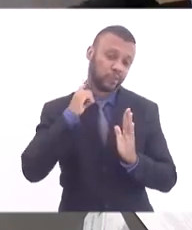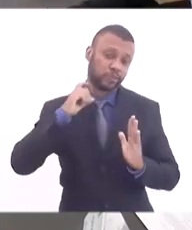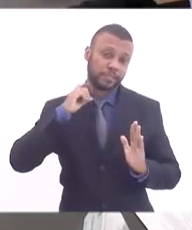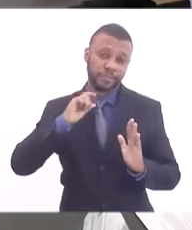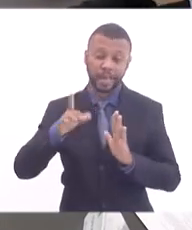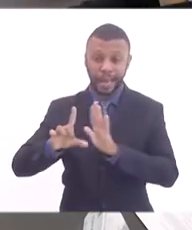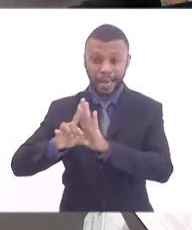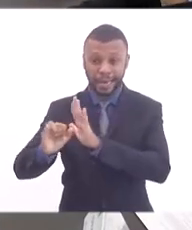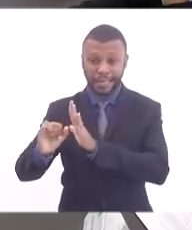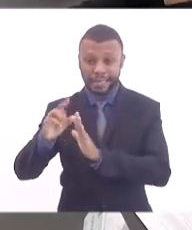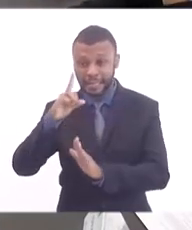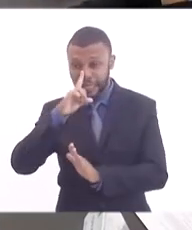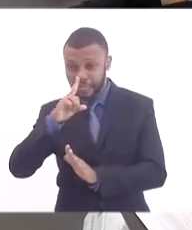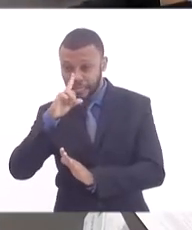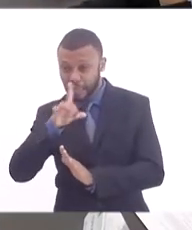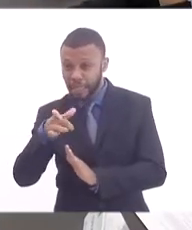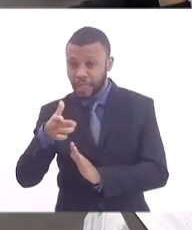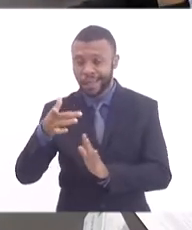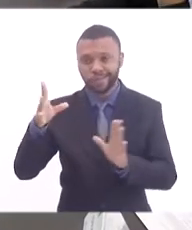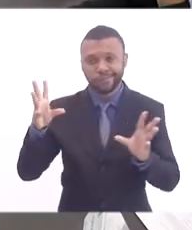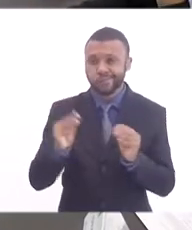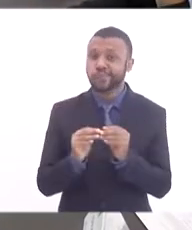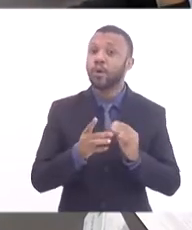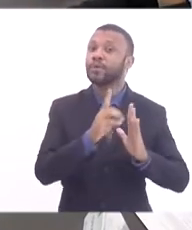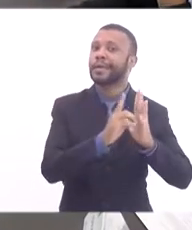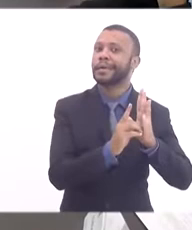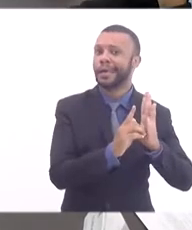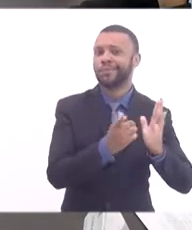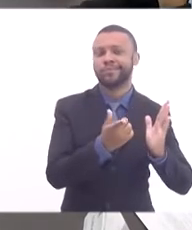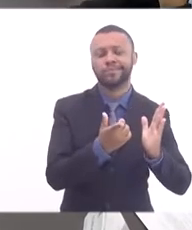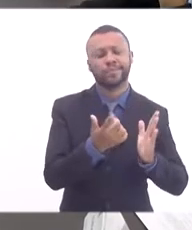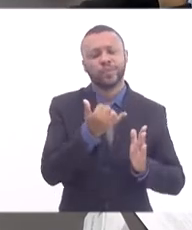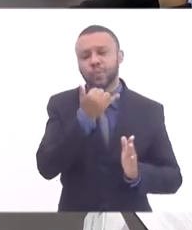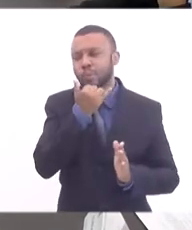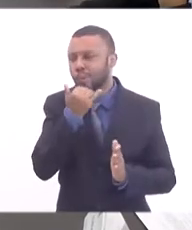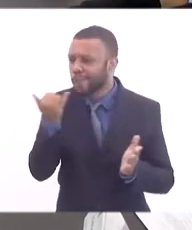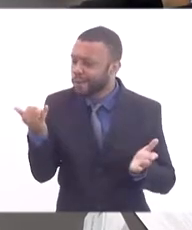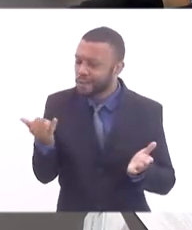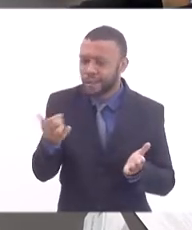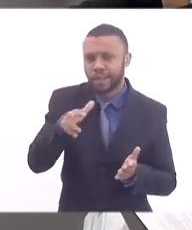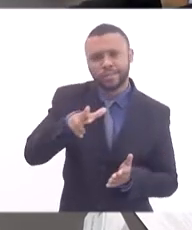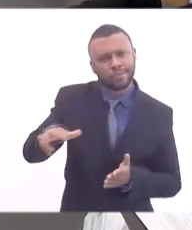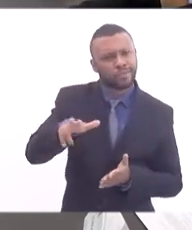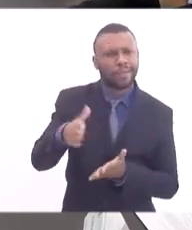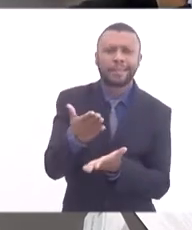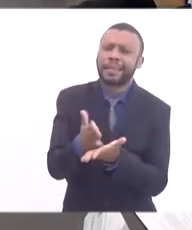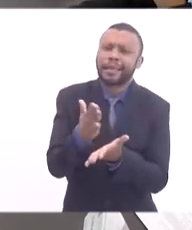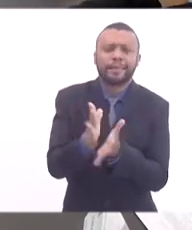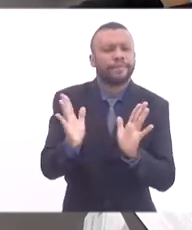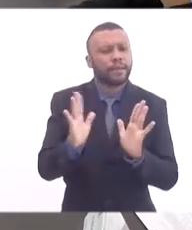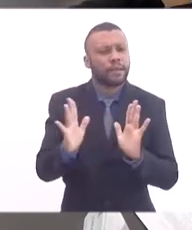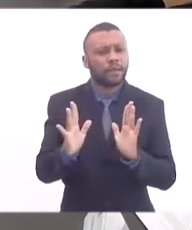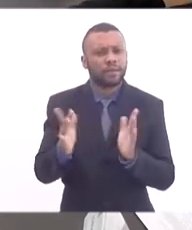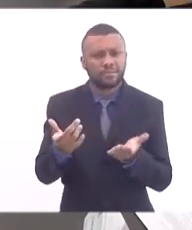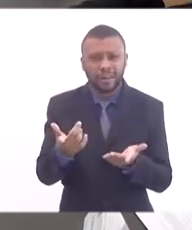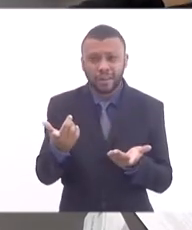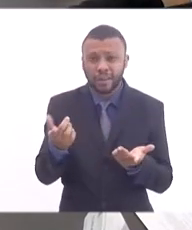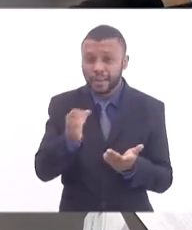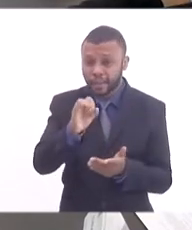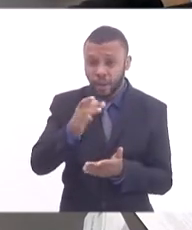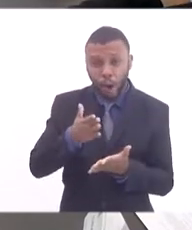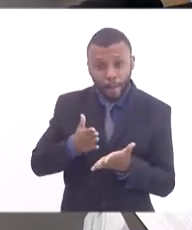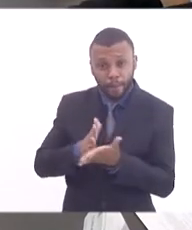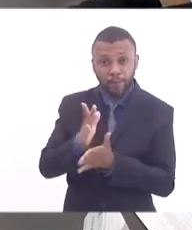automaticamente o decreto também não chegou não tem nada de automaticamente Lara você se eu só